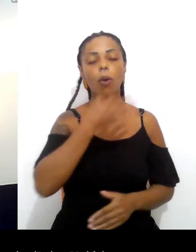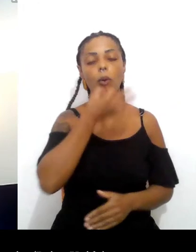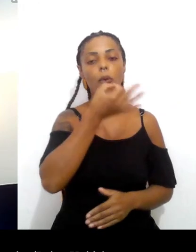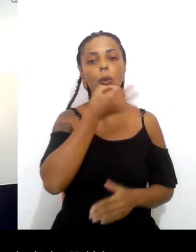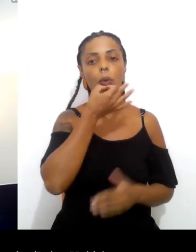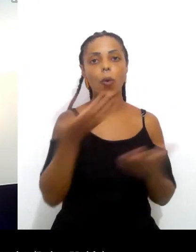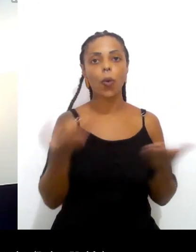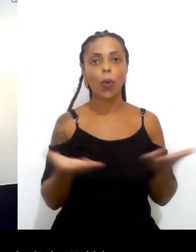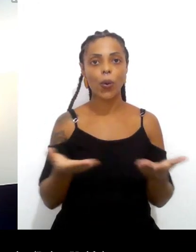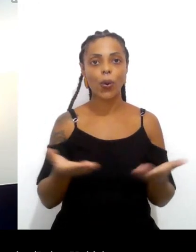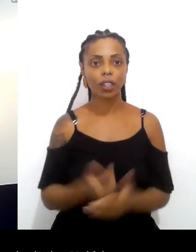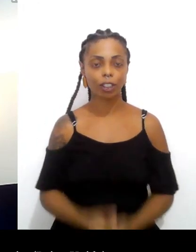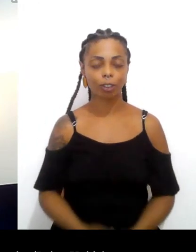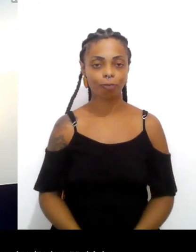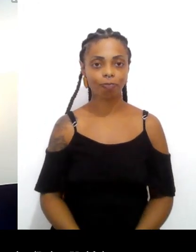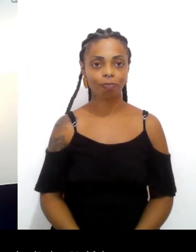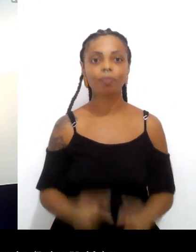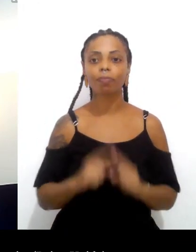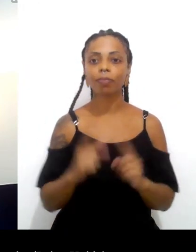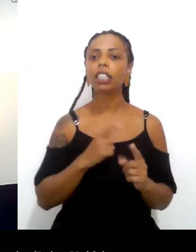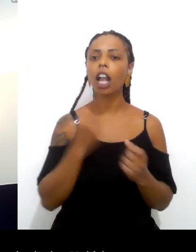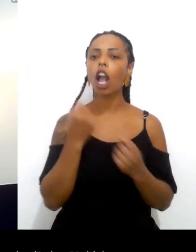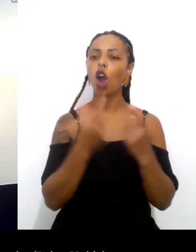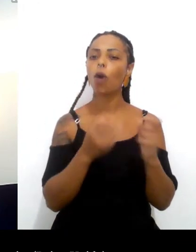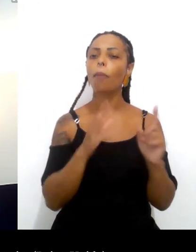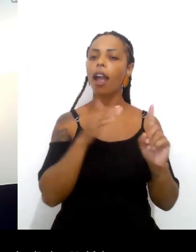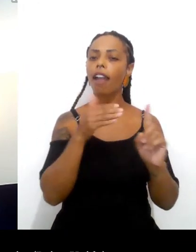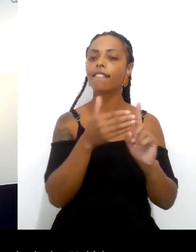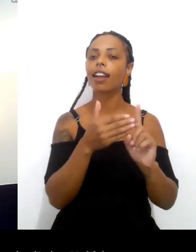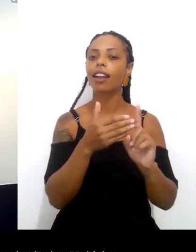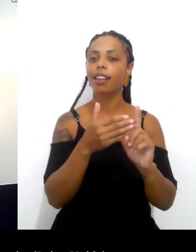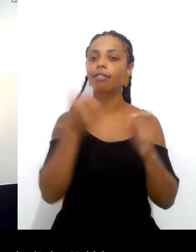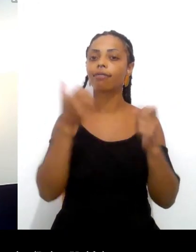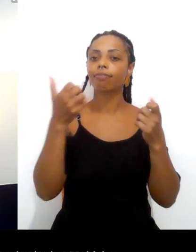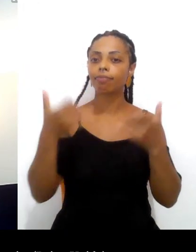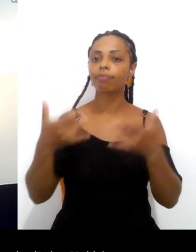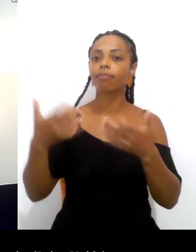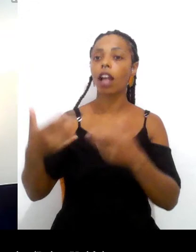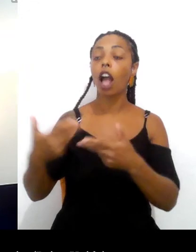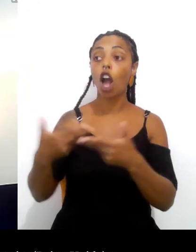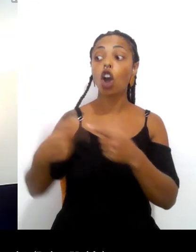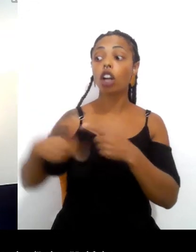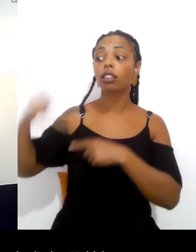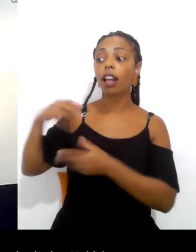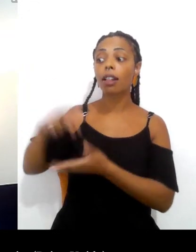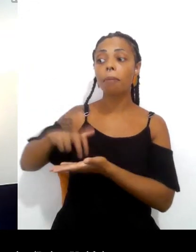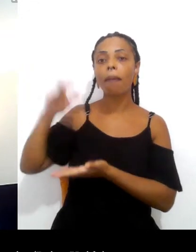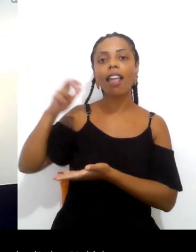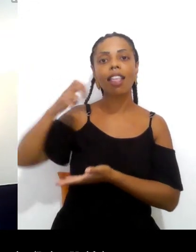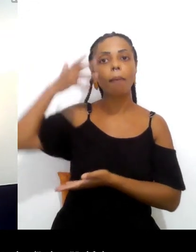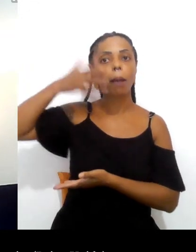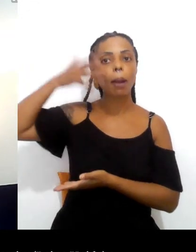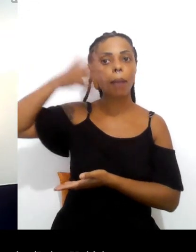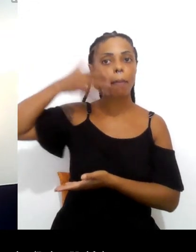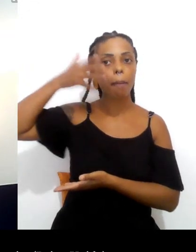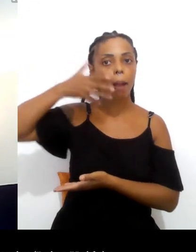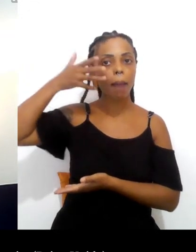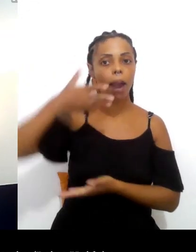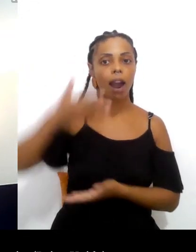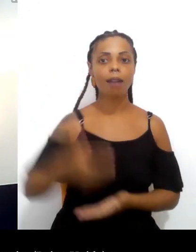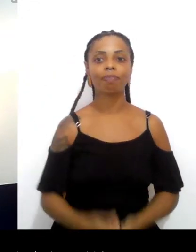mas eu vou fazer algumas referências as coisas que nós ouvimos aqui na